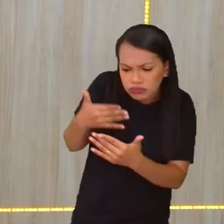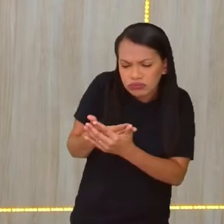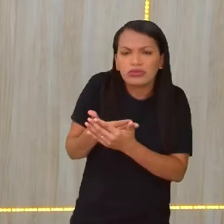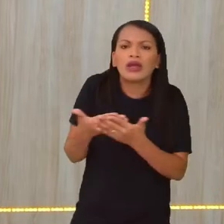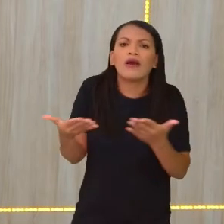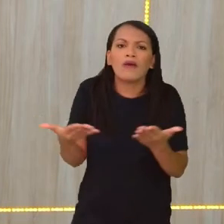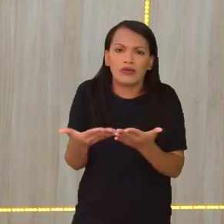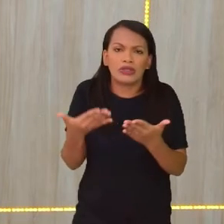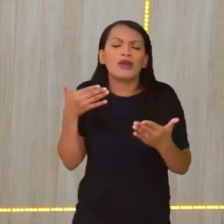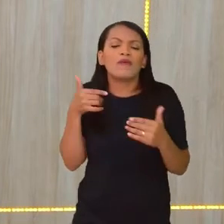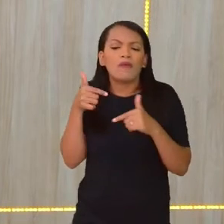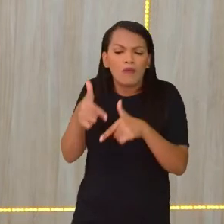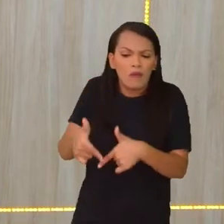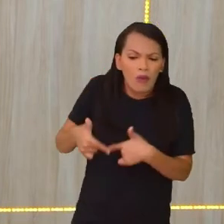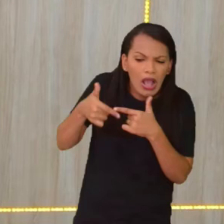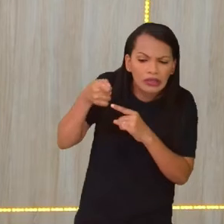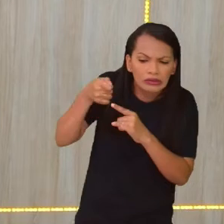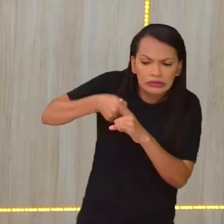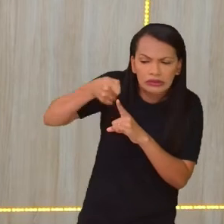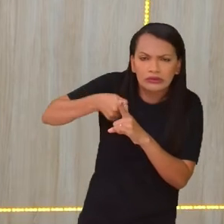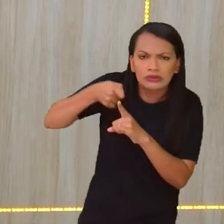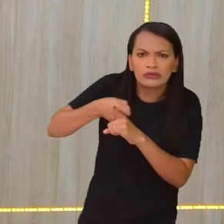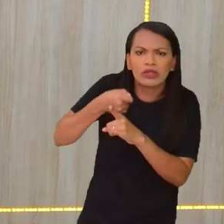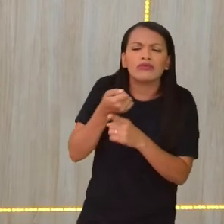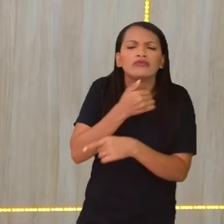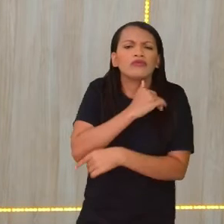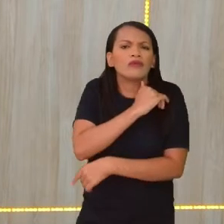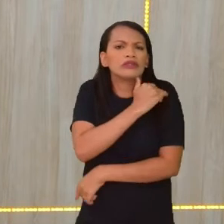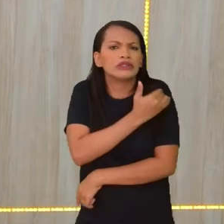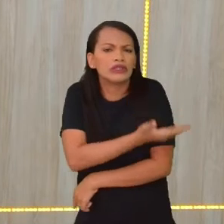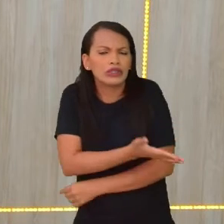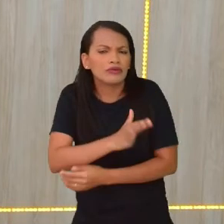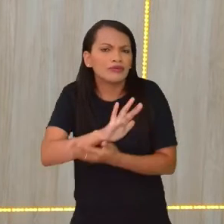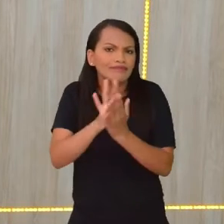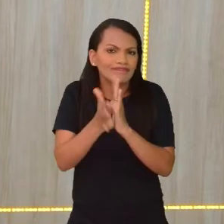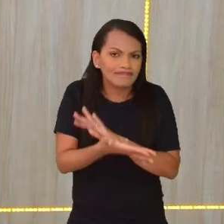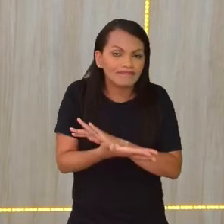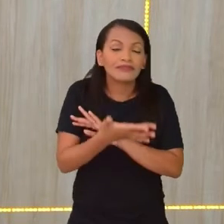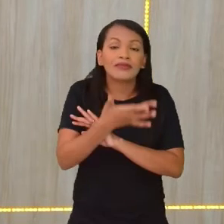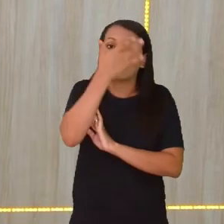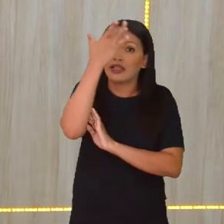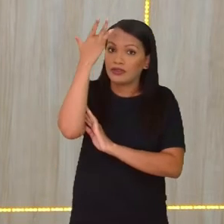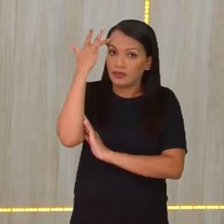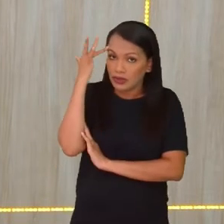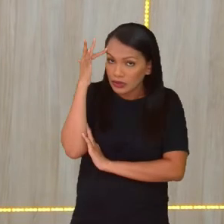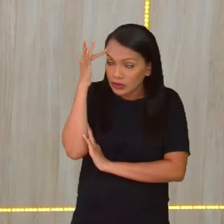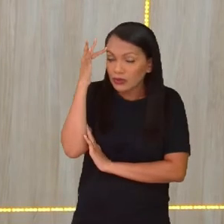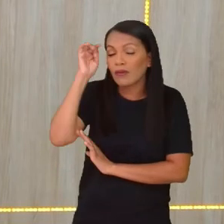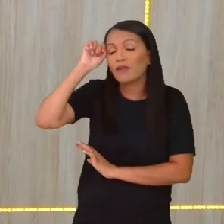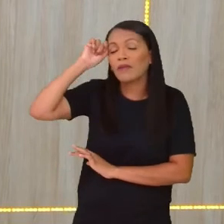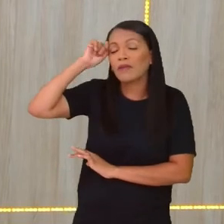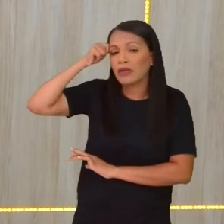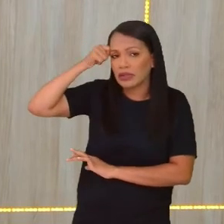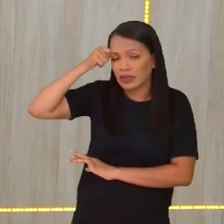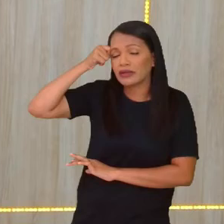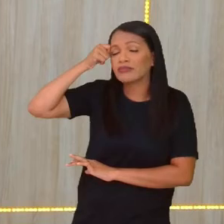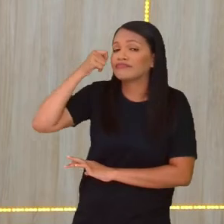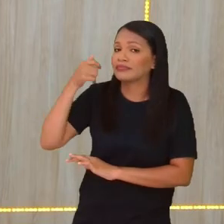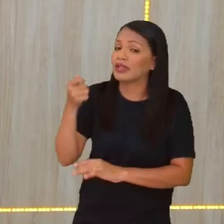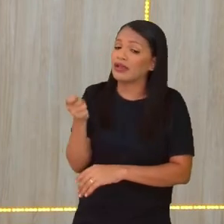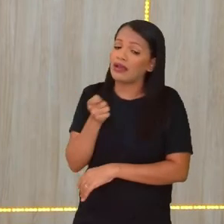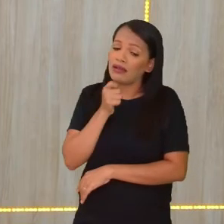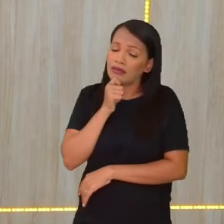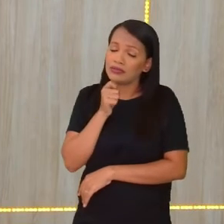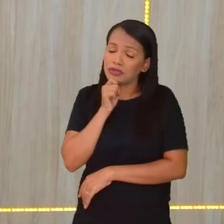o racismo, contra o preconceito, que enfrenta a população negra, infelizmente, ainda